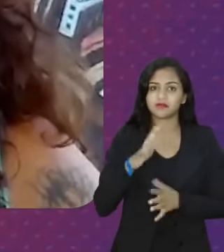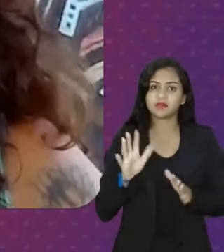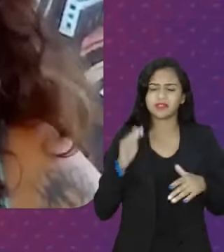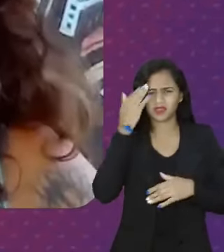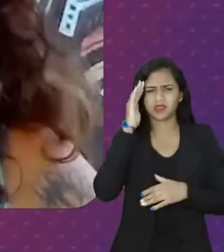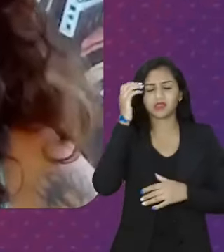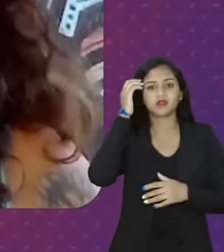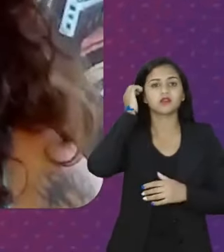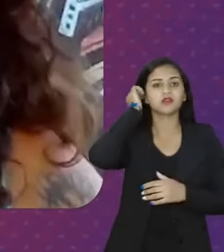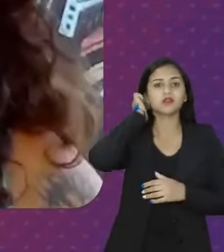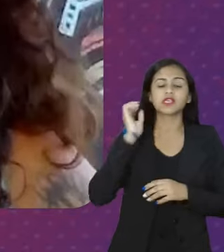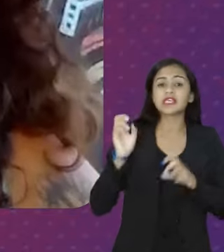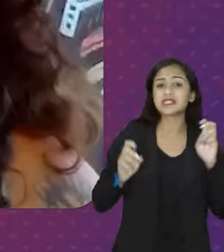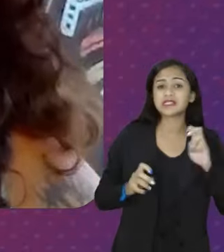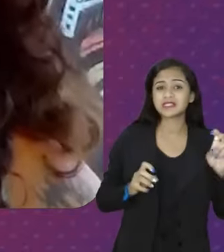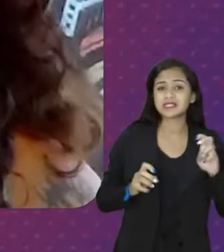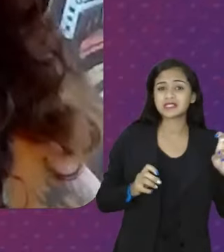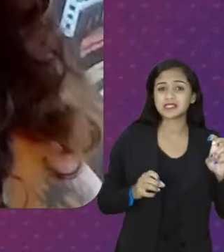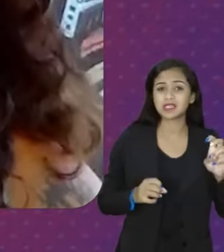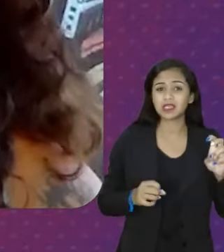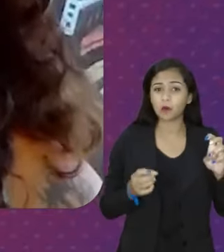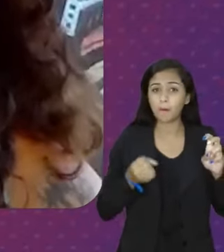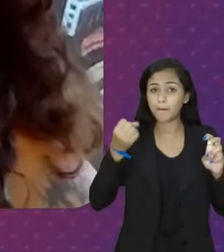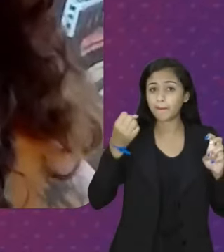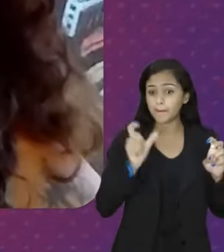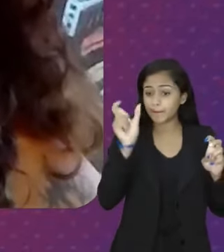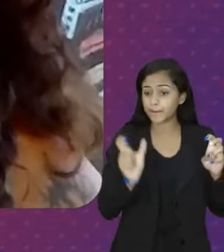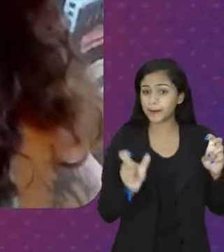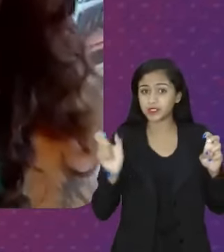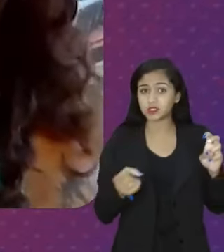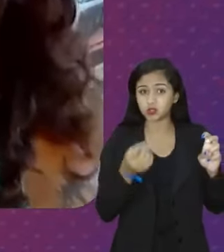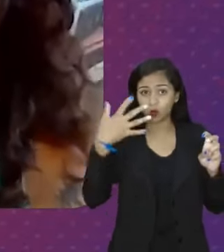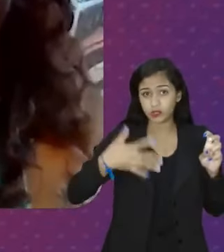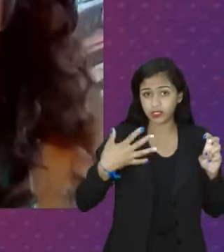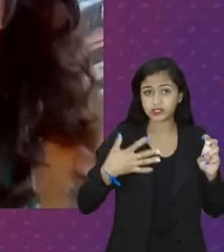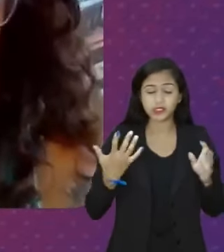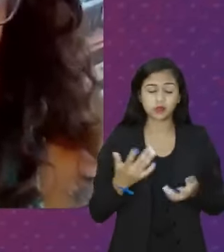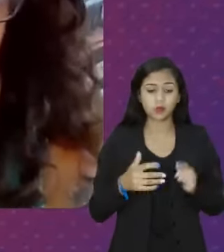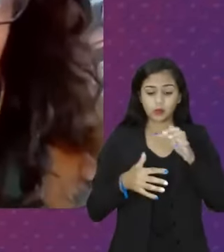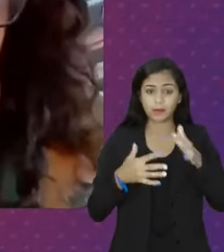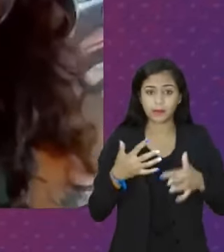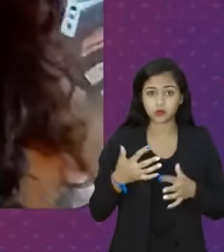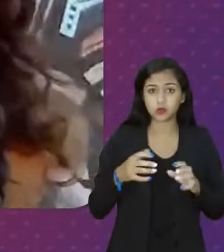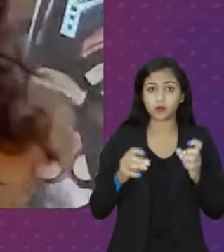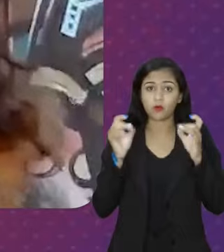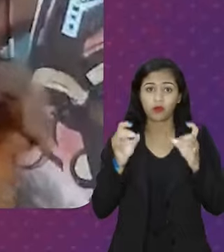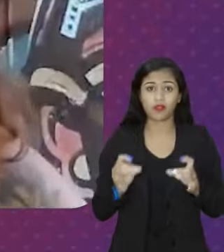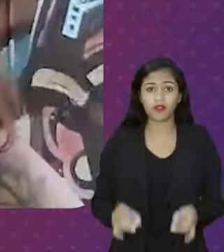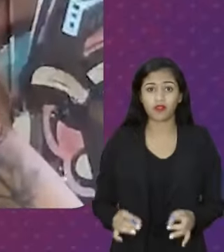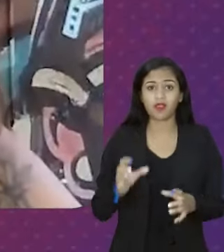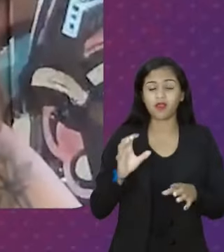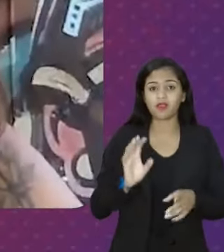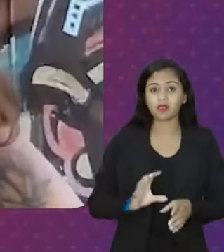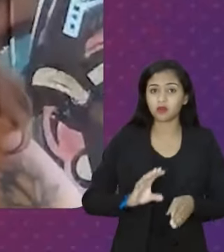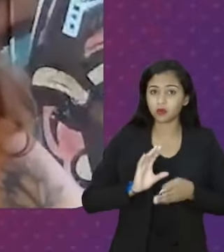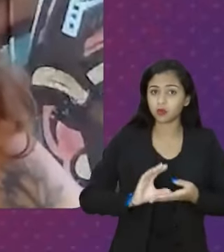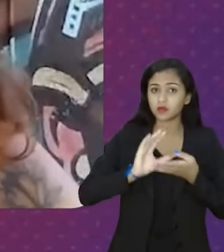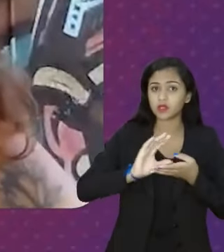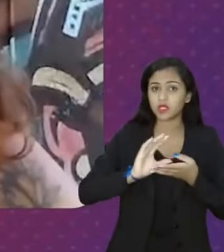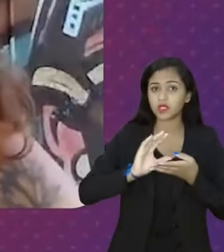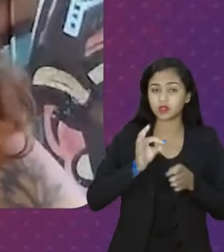aí são cinco conselheiros por cada conselho, né? Então, a indicação do CONANDA é